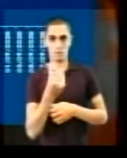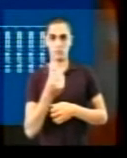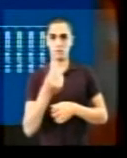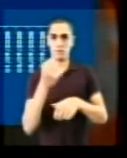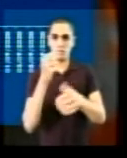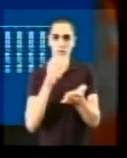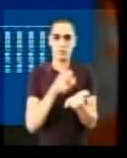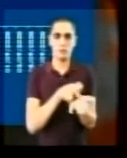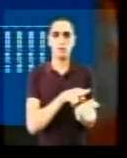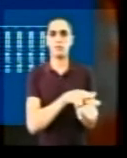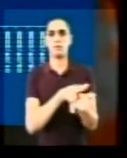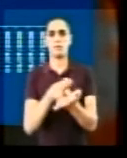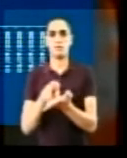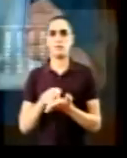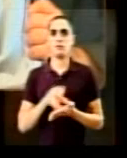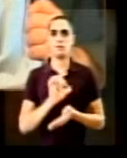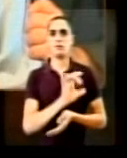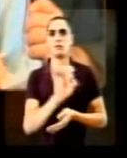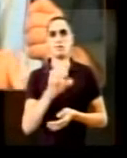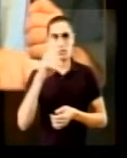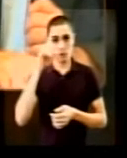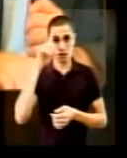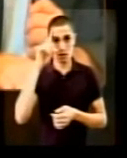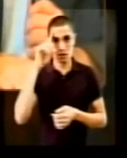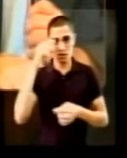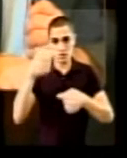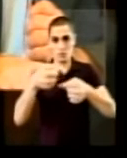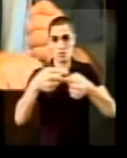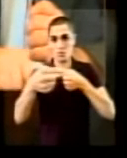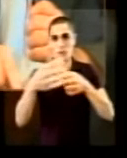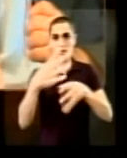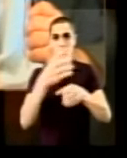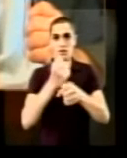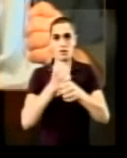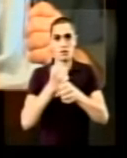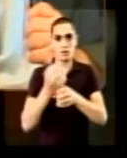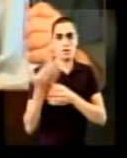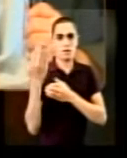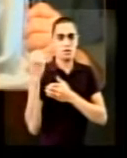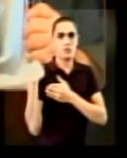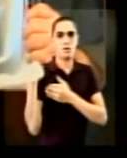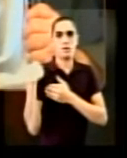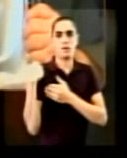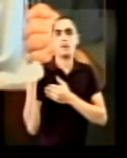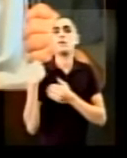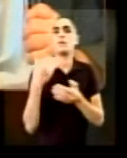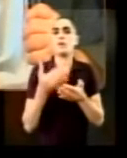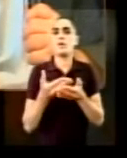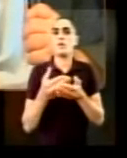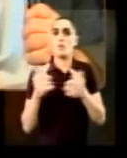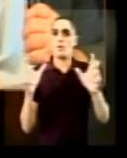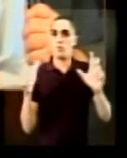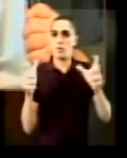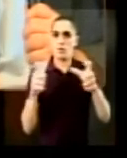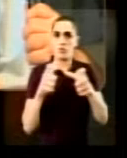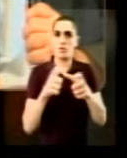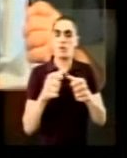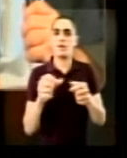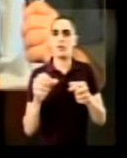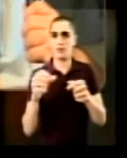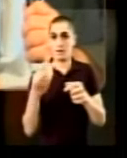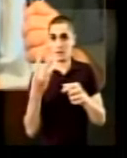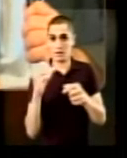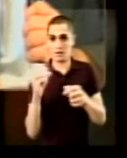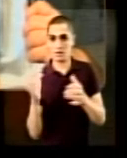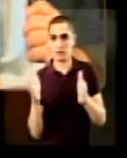média diárias da média móvel. Então, nós saímos de 30 para 16. O último que estava ali era